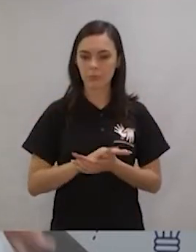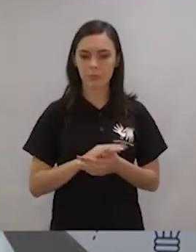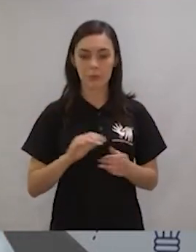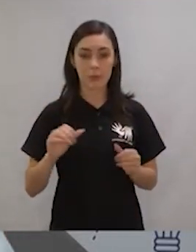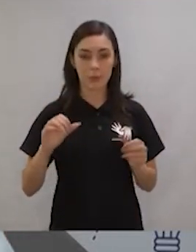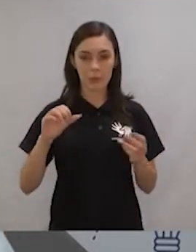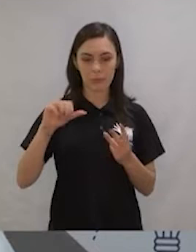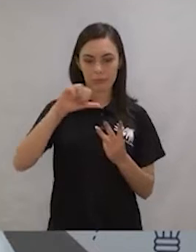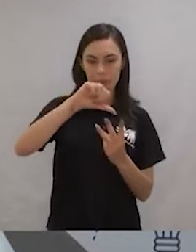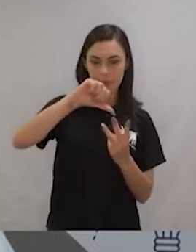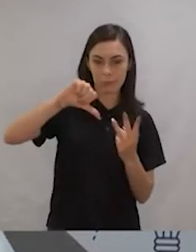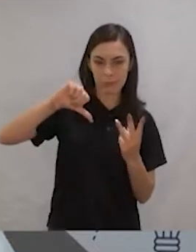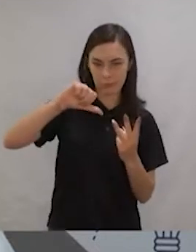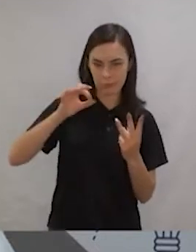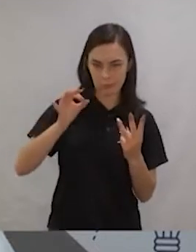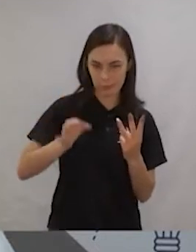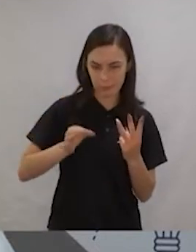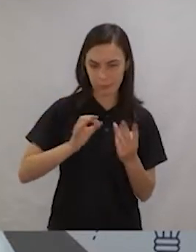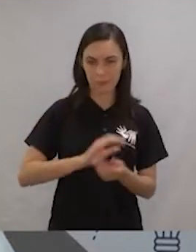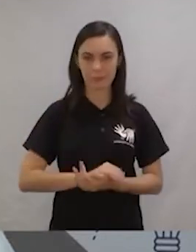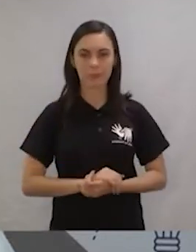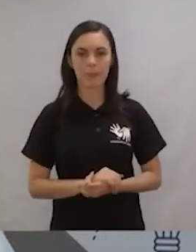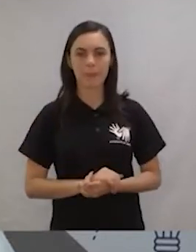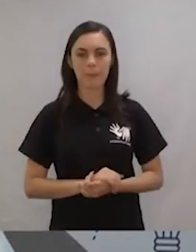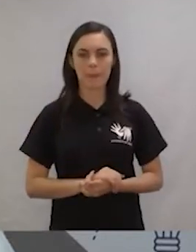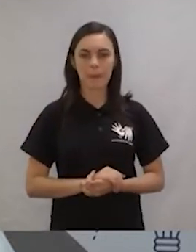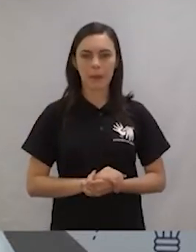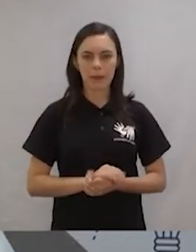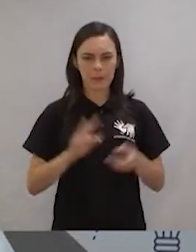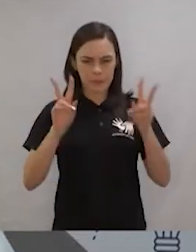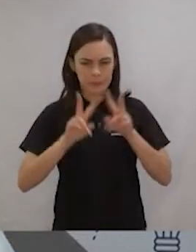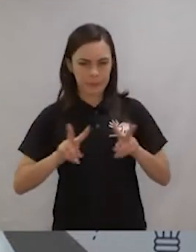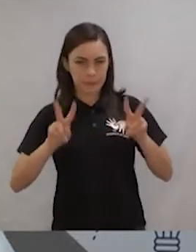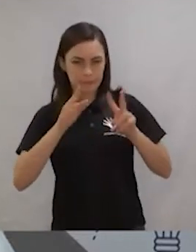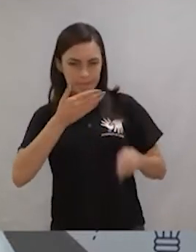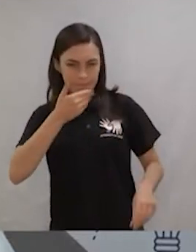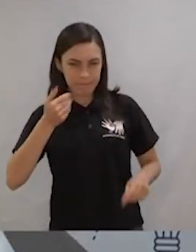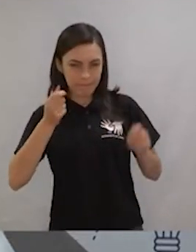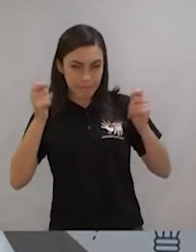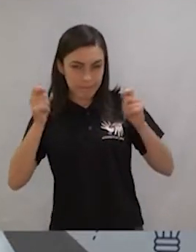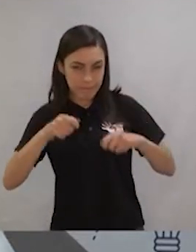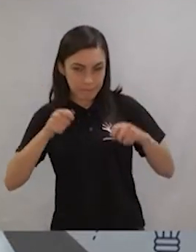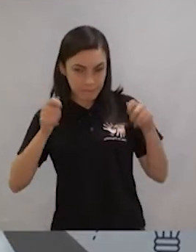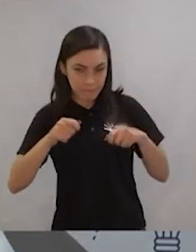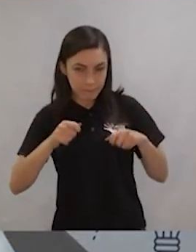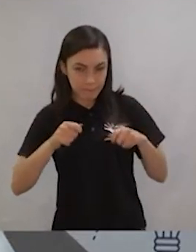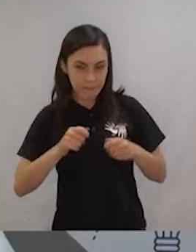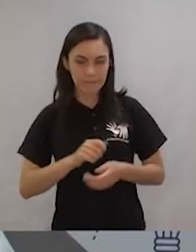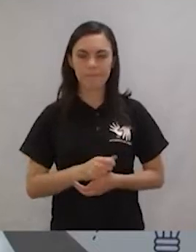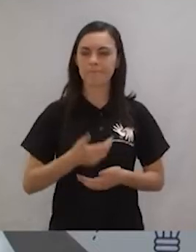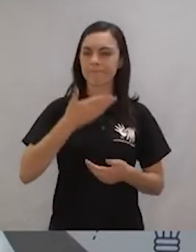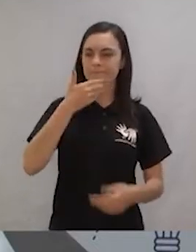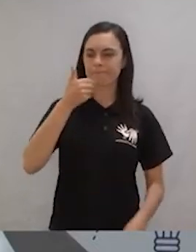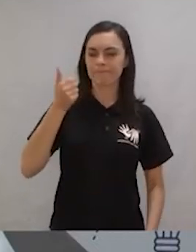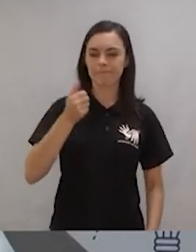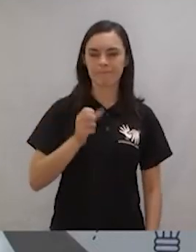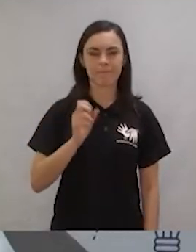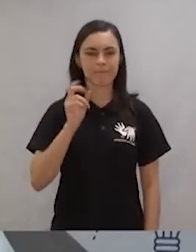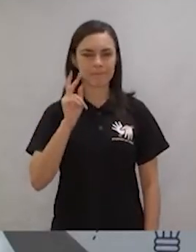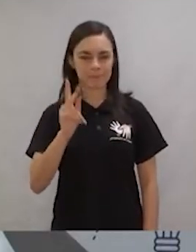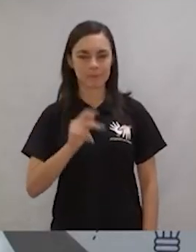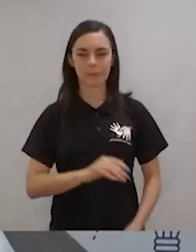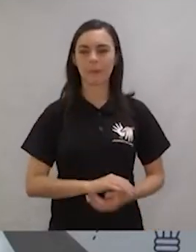colocar mais para cá então? É isso? Vamos lá. Conseguem observar melhor? Conseguem? Então vamos